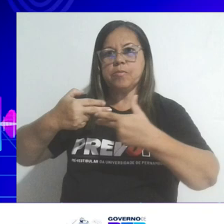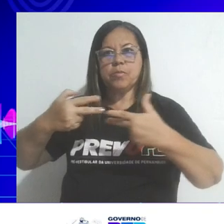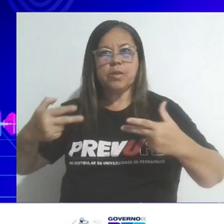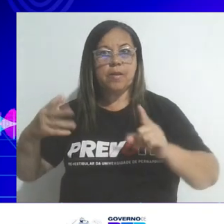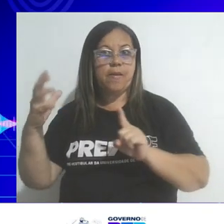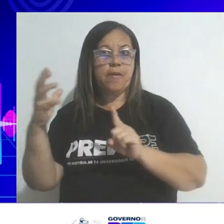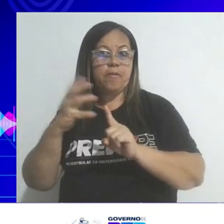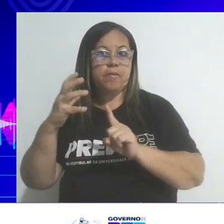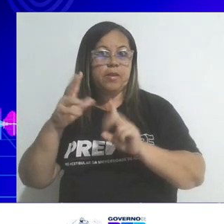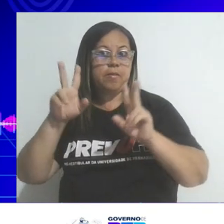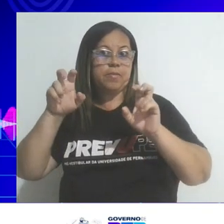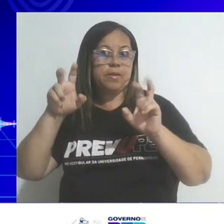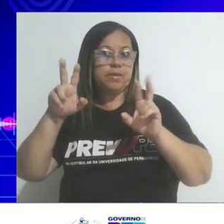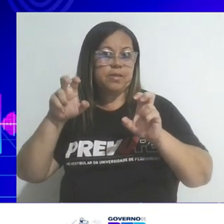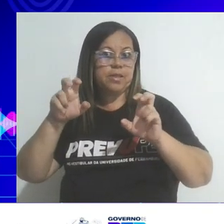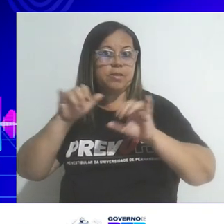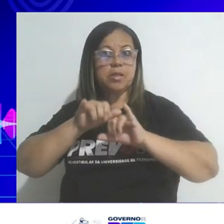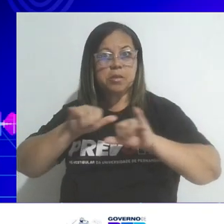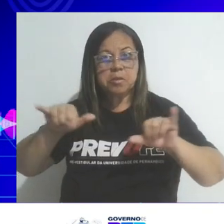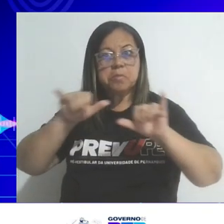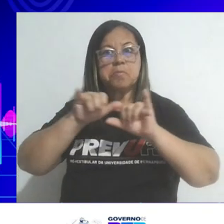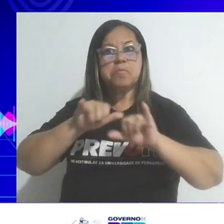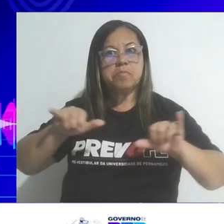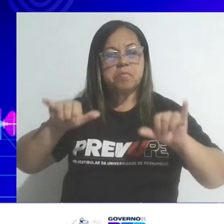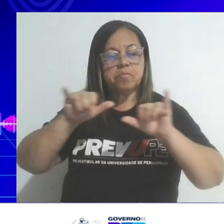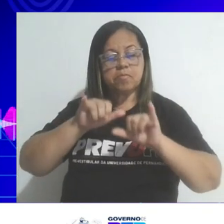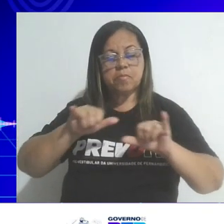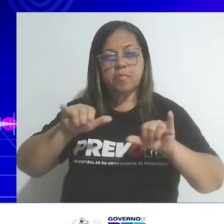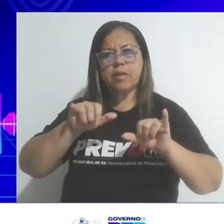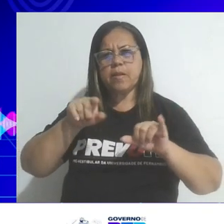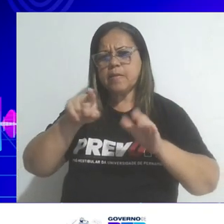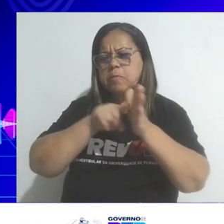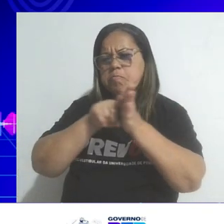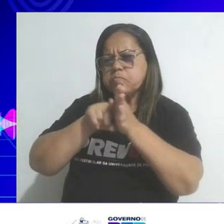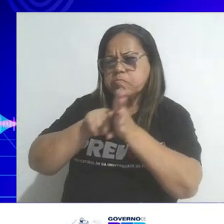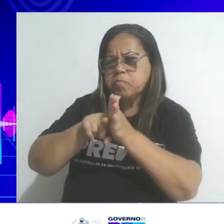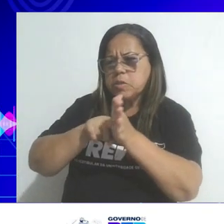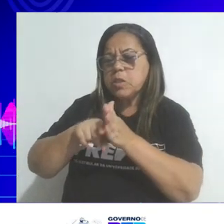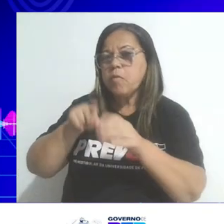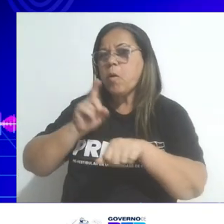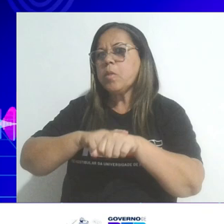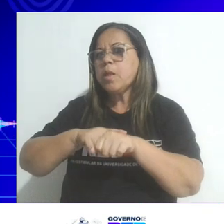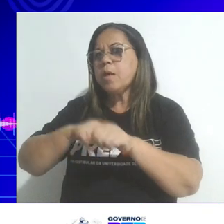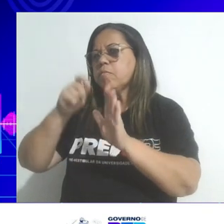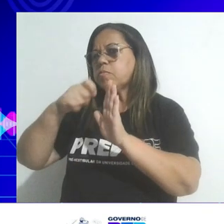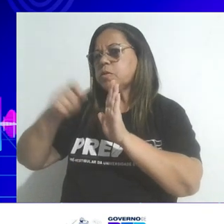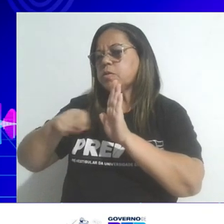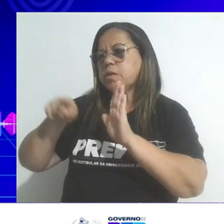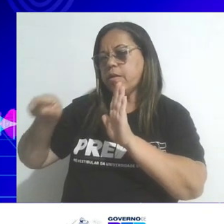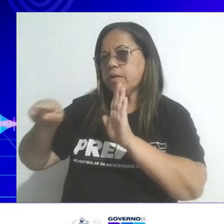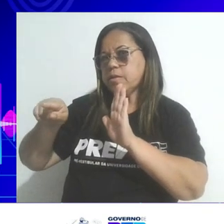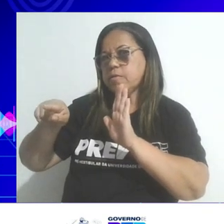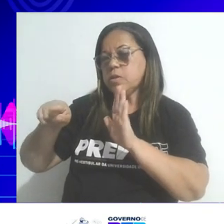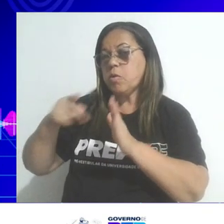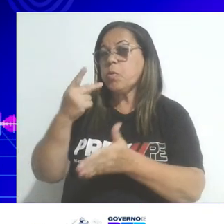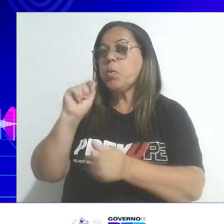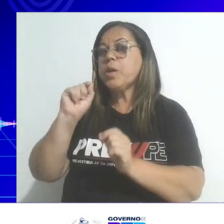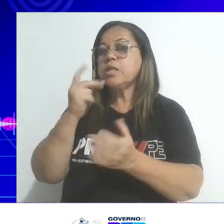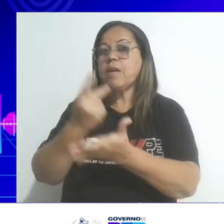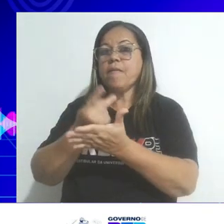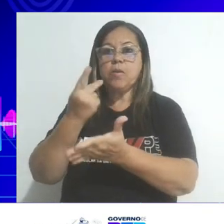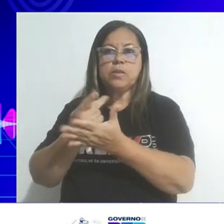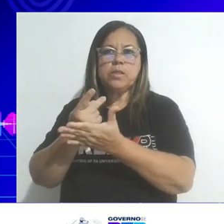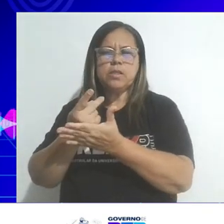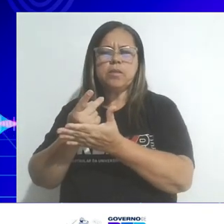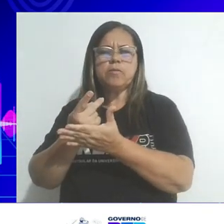as temáticas mensagens presentes na narrativa investiga a época do aor em cincun instâncias que o cavam familiarize-se